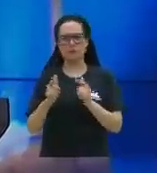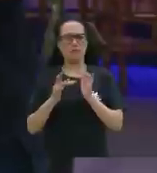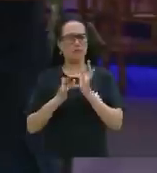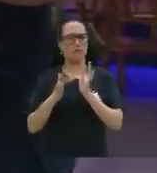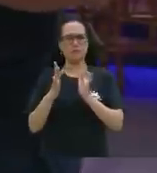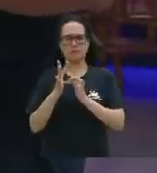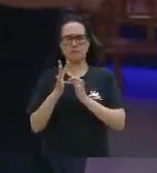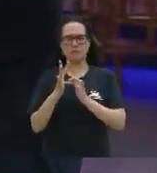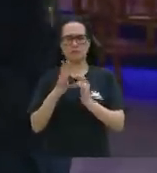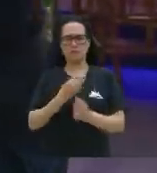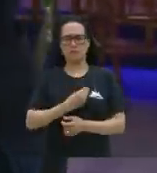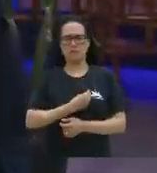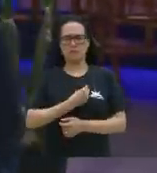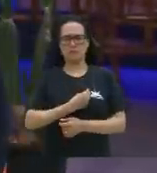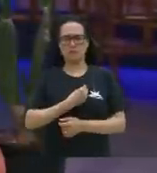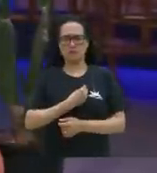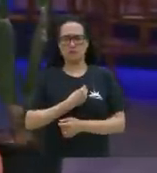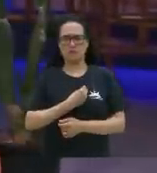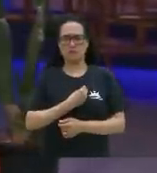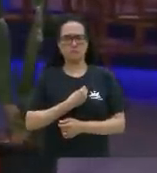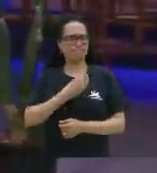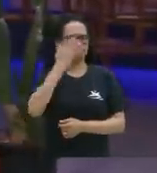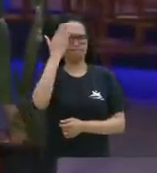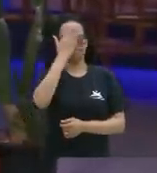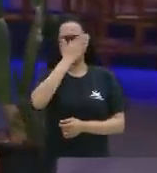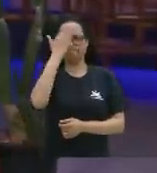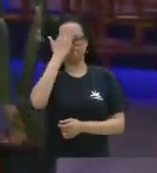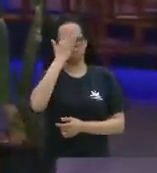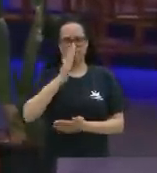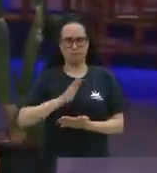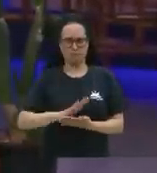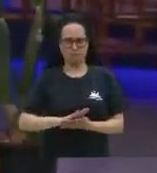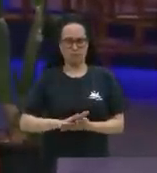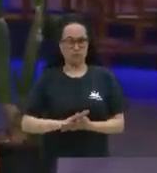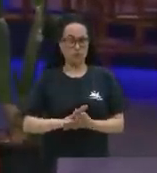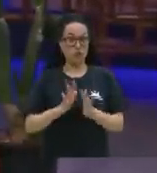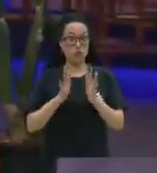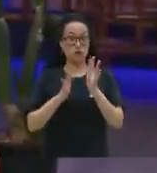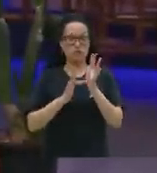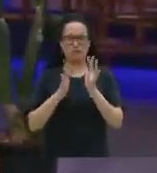E quando Jesus quer nos curar, ele toma a iniciativa.